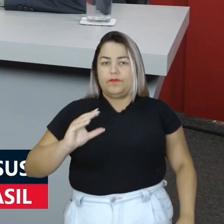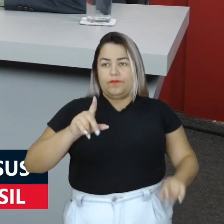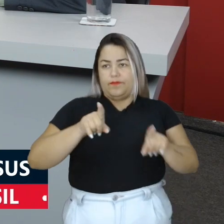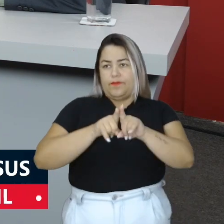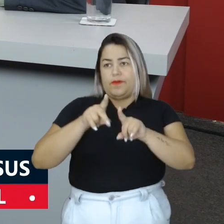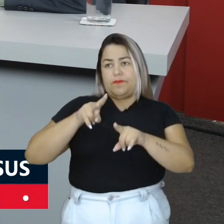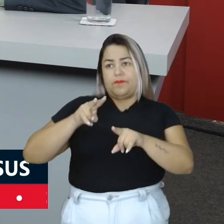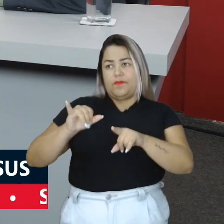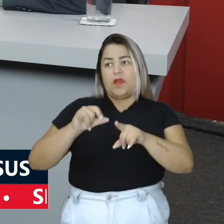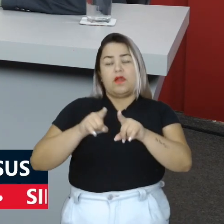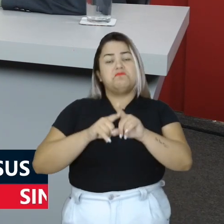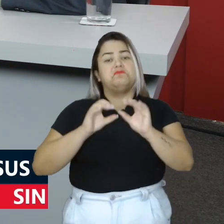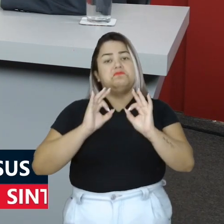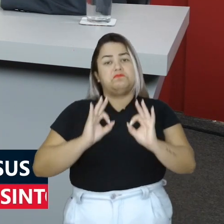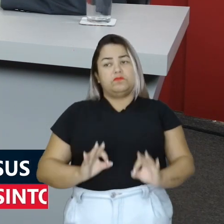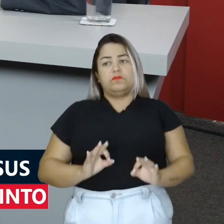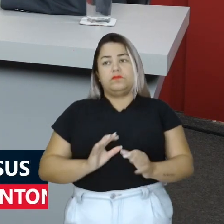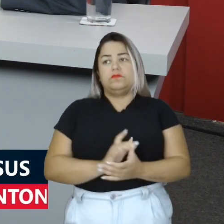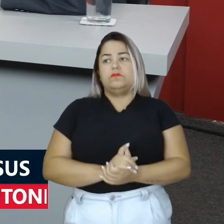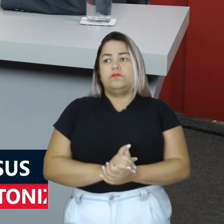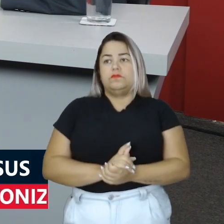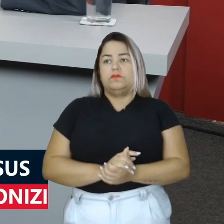área positivamente? Olha,